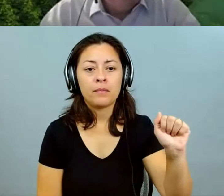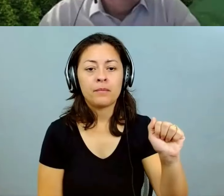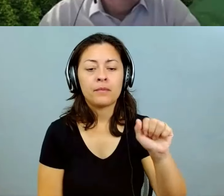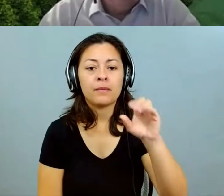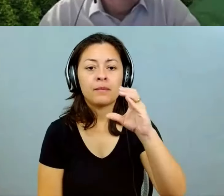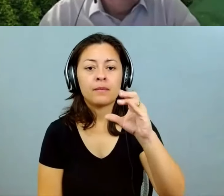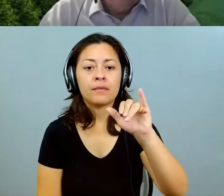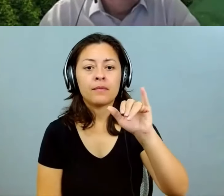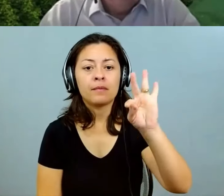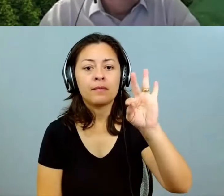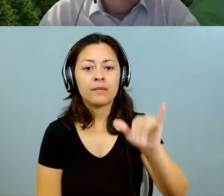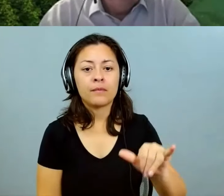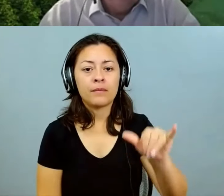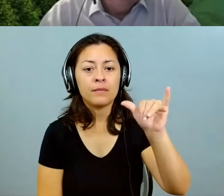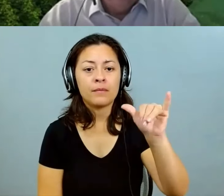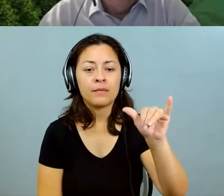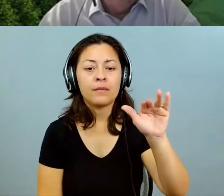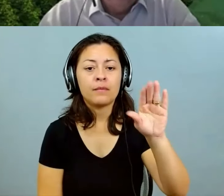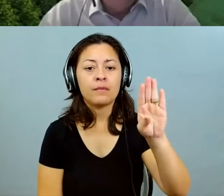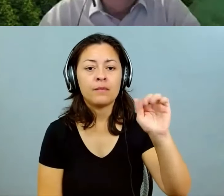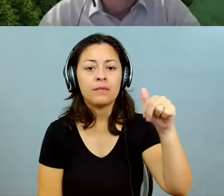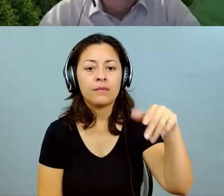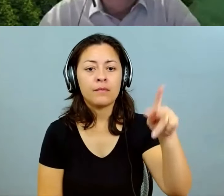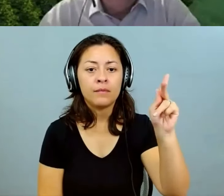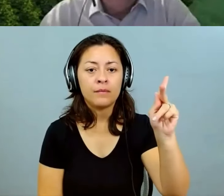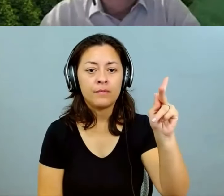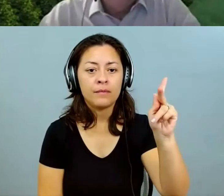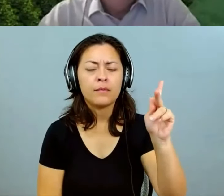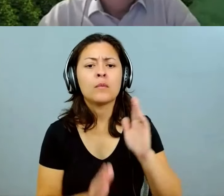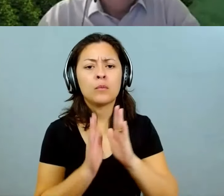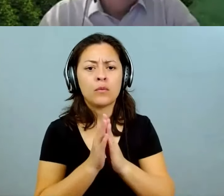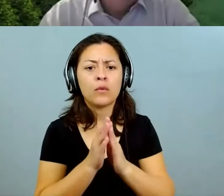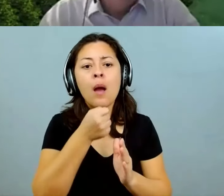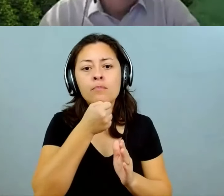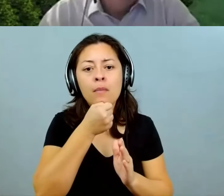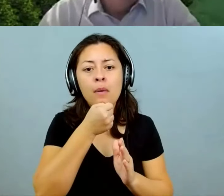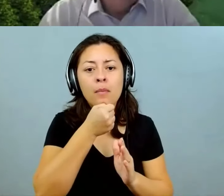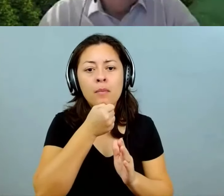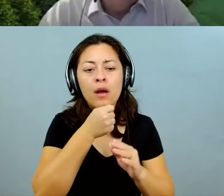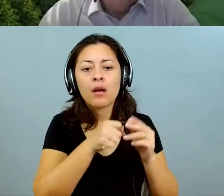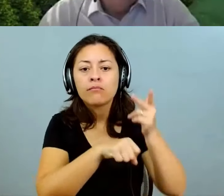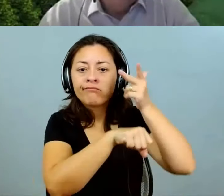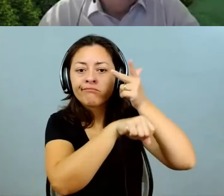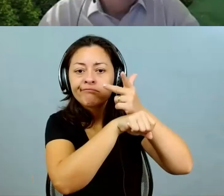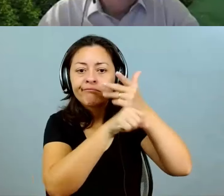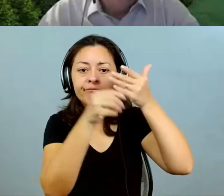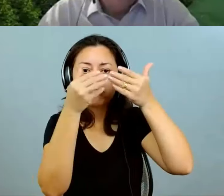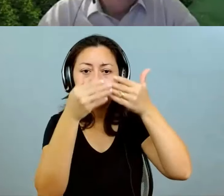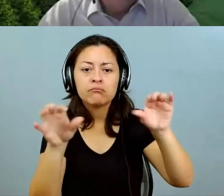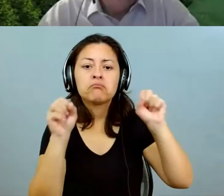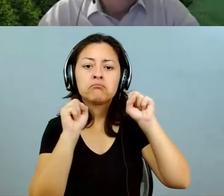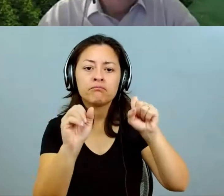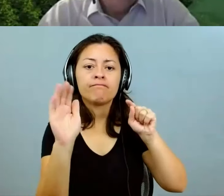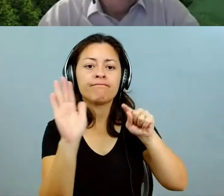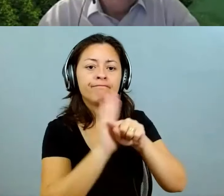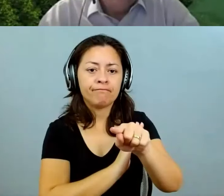barra por favor abra o seu microfone e o seu a sua câmera e pode prosseguir com a sua